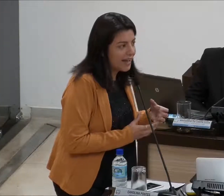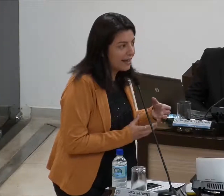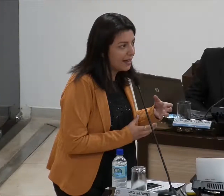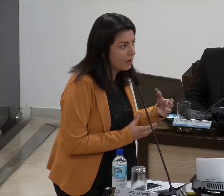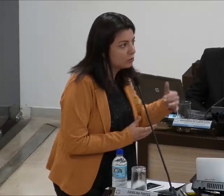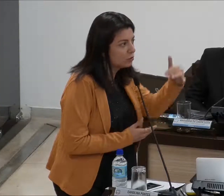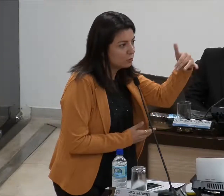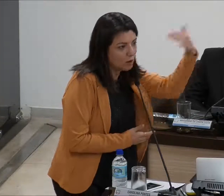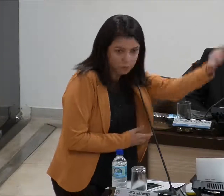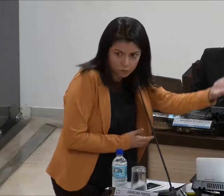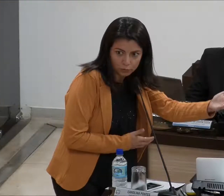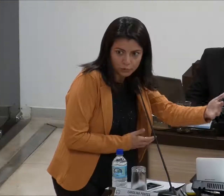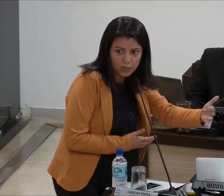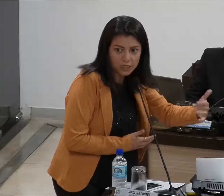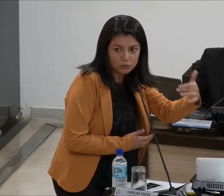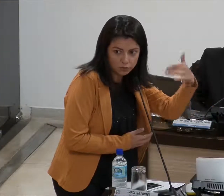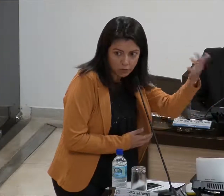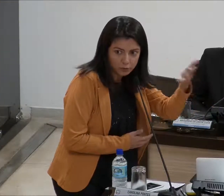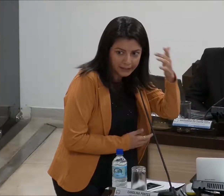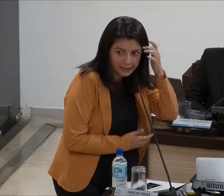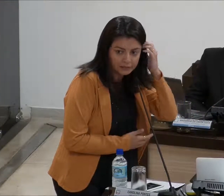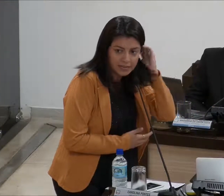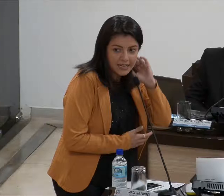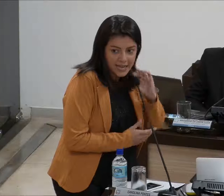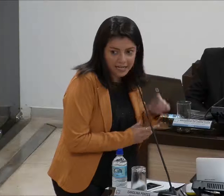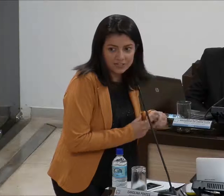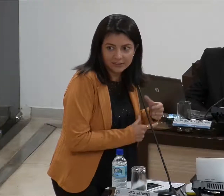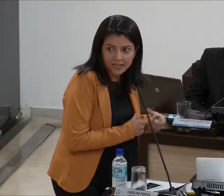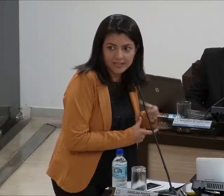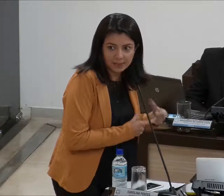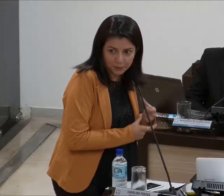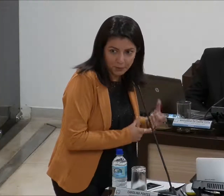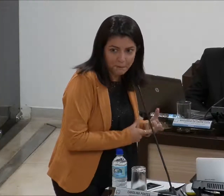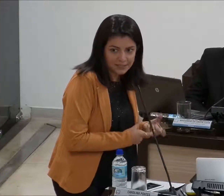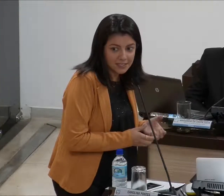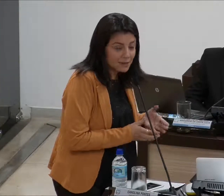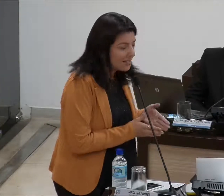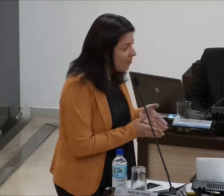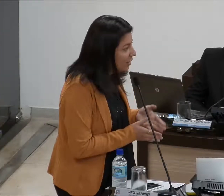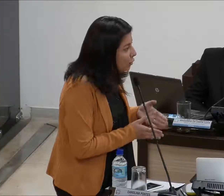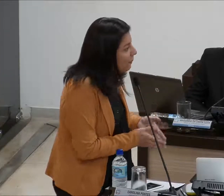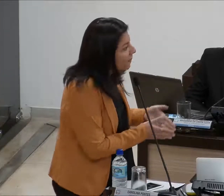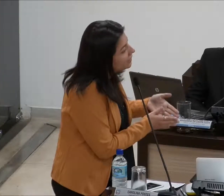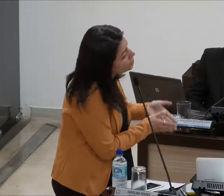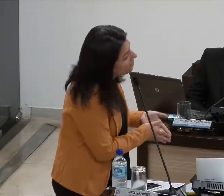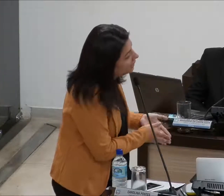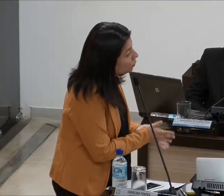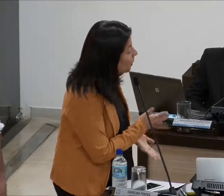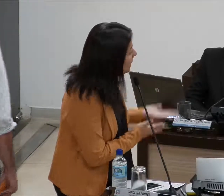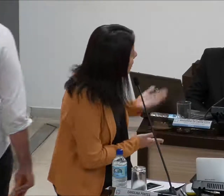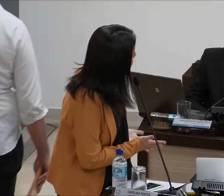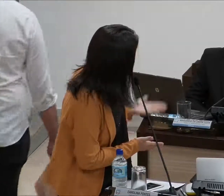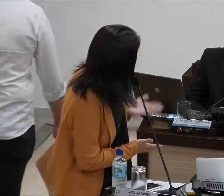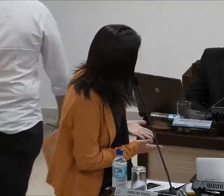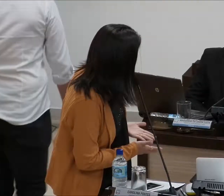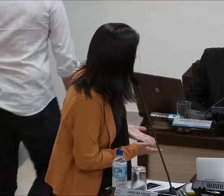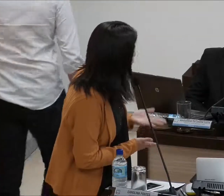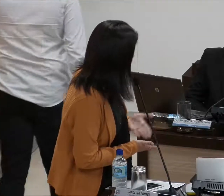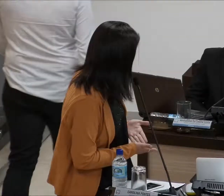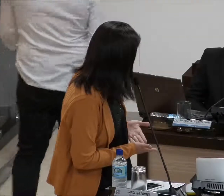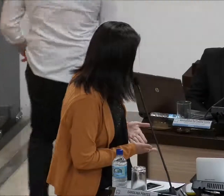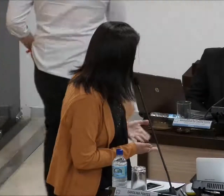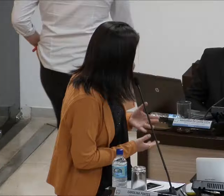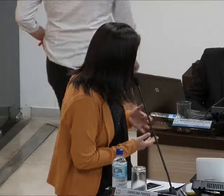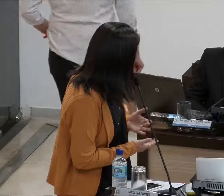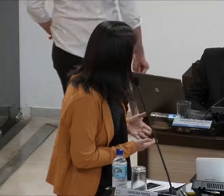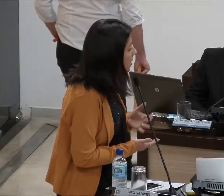inclusive, aos novos condomínios de alto padrão, eles já têm essa preocupação, mas é feito no planejamento, o que não acontece na